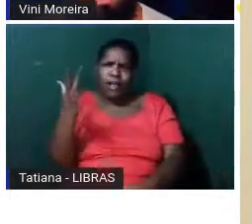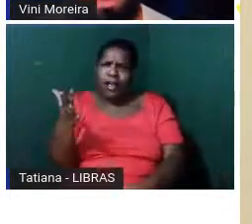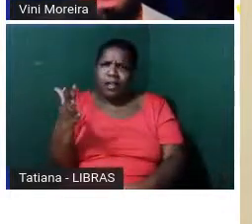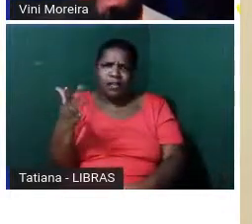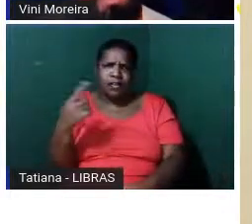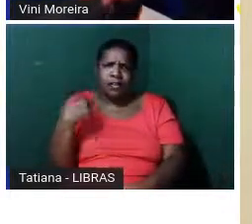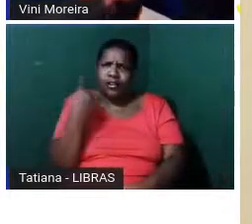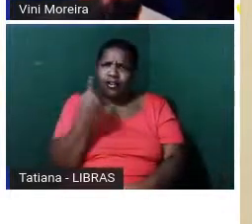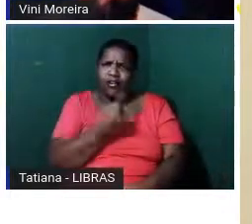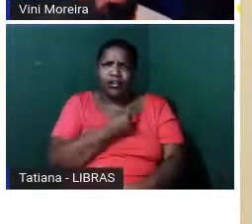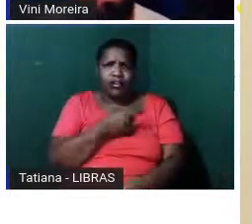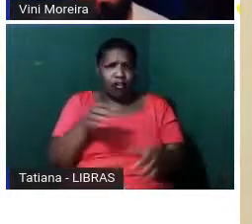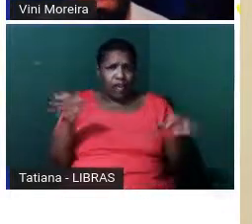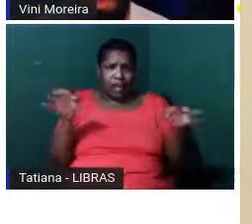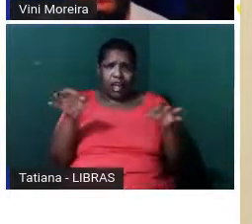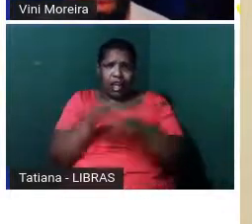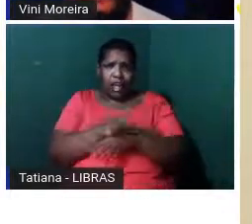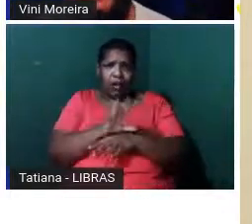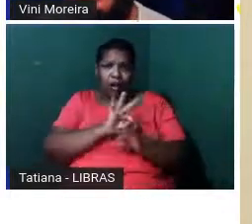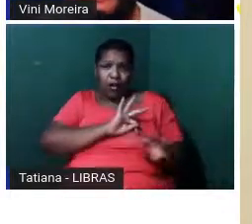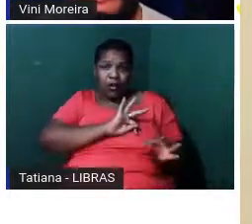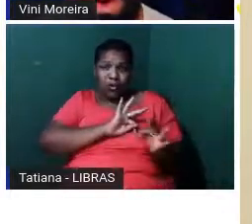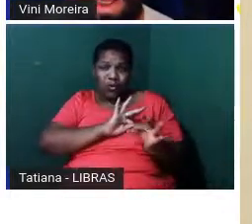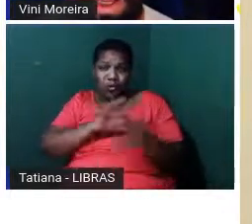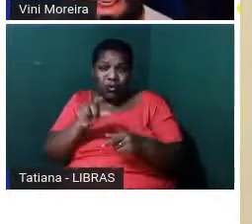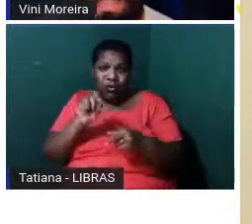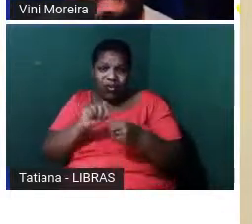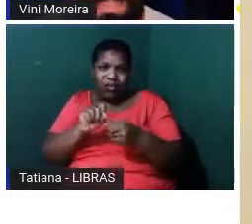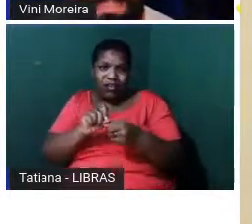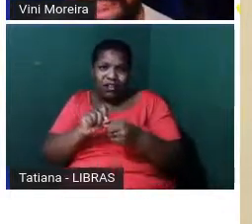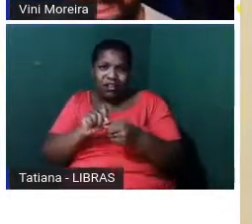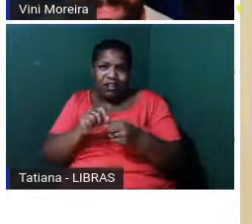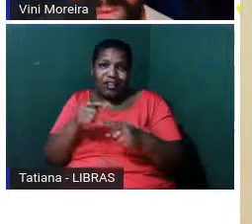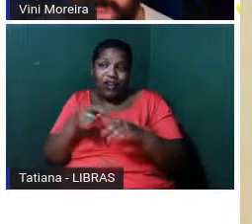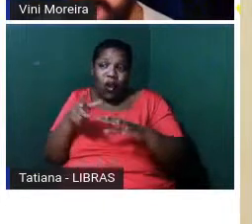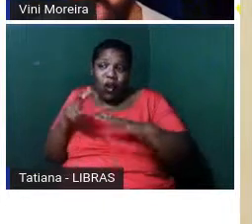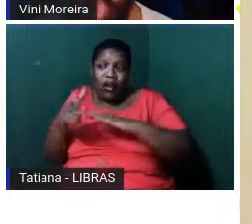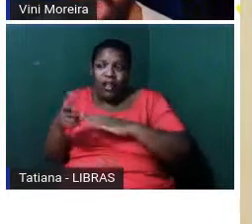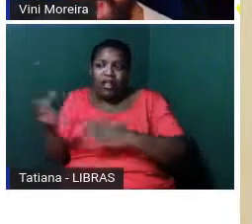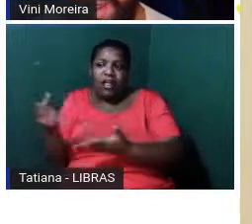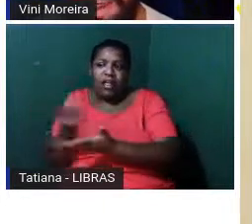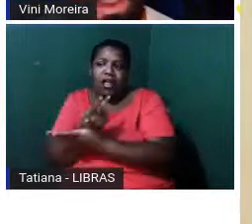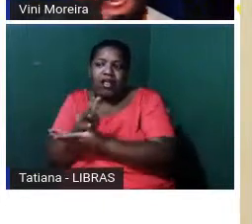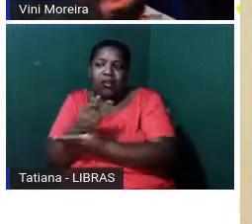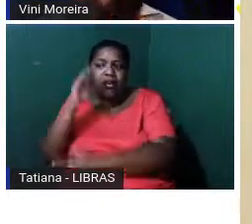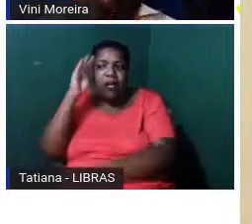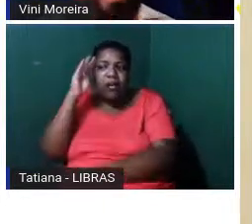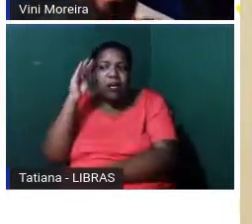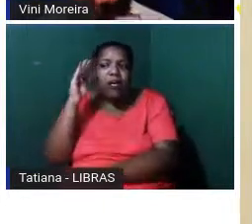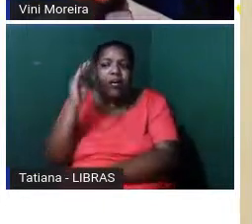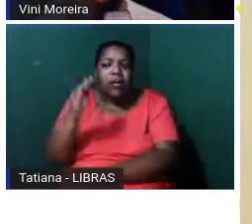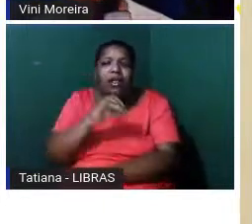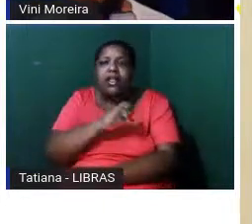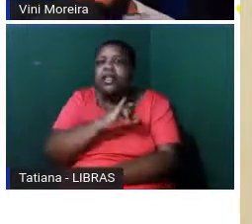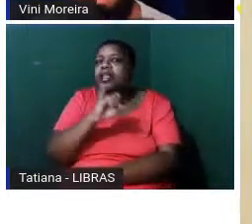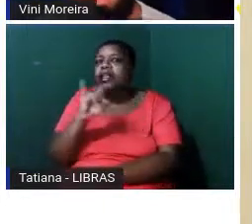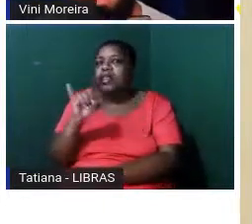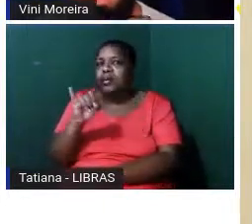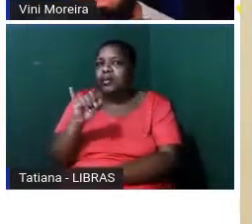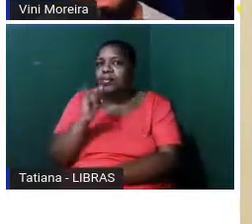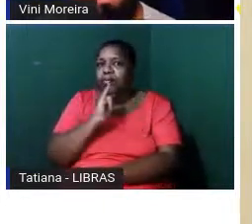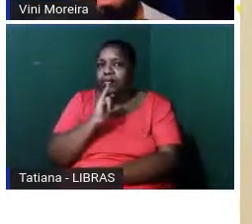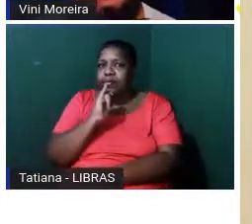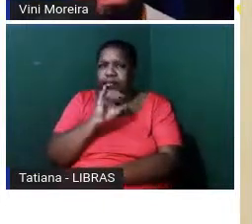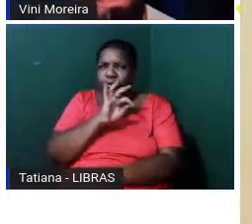gente acabar com tudo que já foi feito então aqui principalmente existem que se a gente foi se a gente